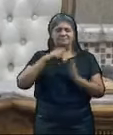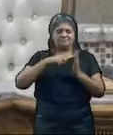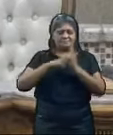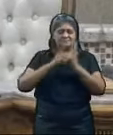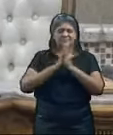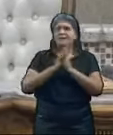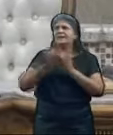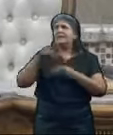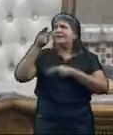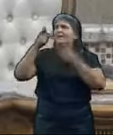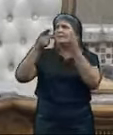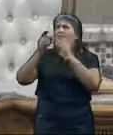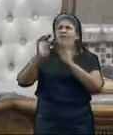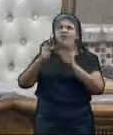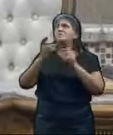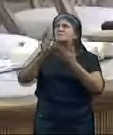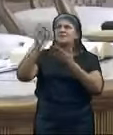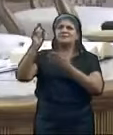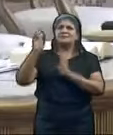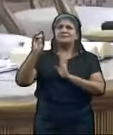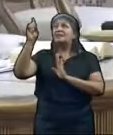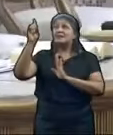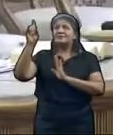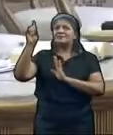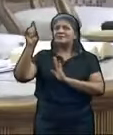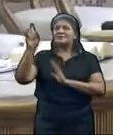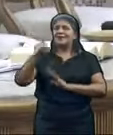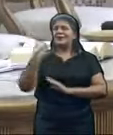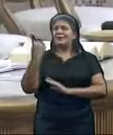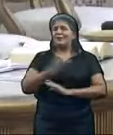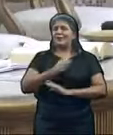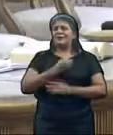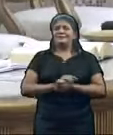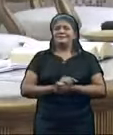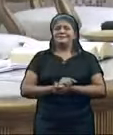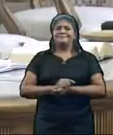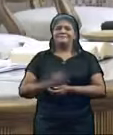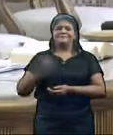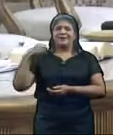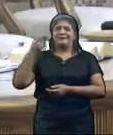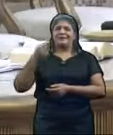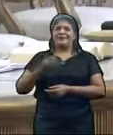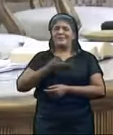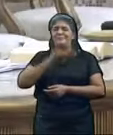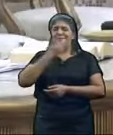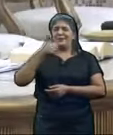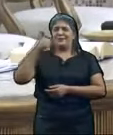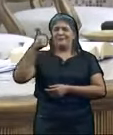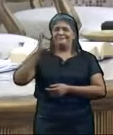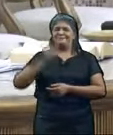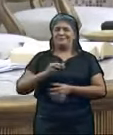brigar por nós não também não tem que ter mesmo olha vamos lá atrás disso não